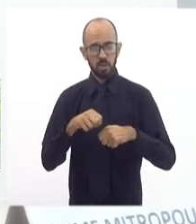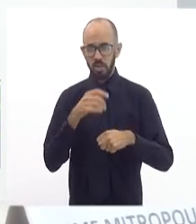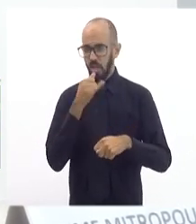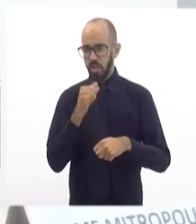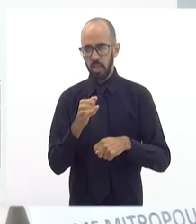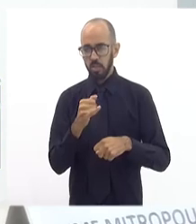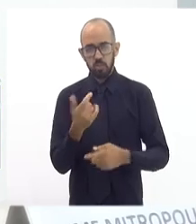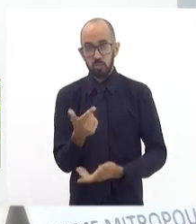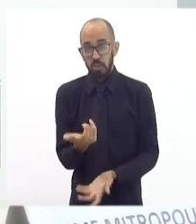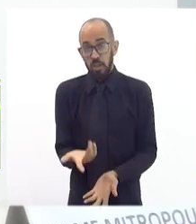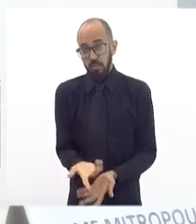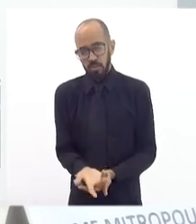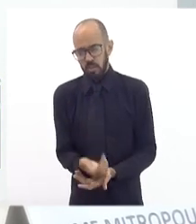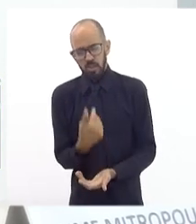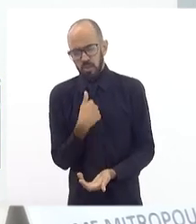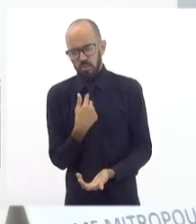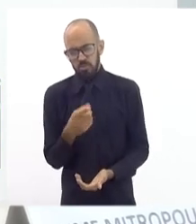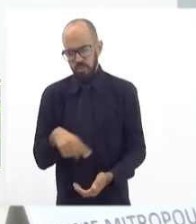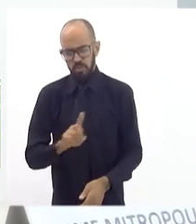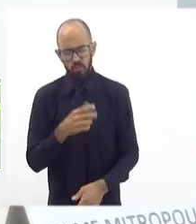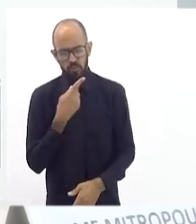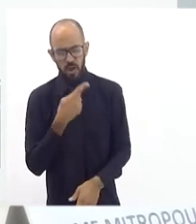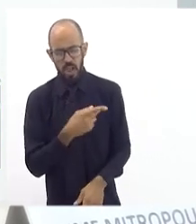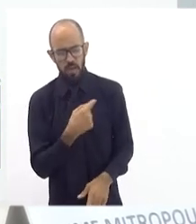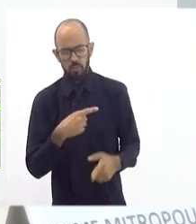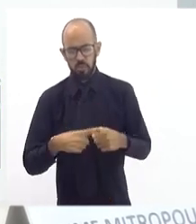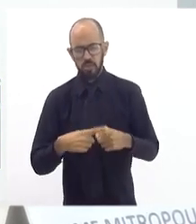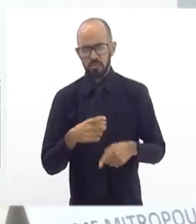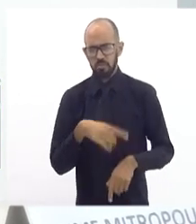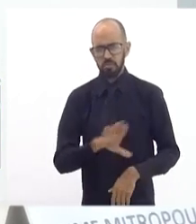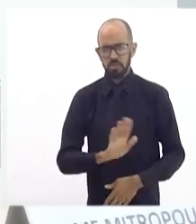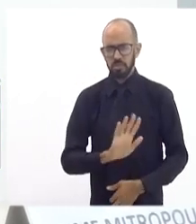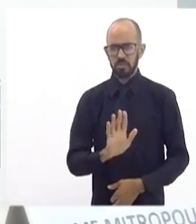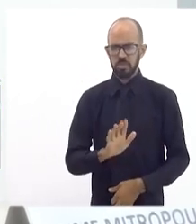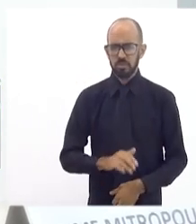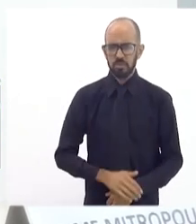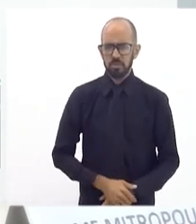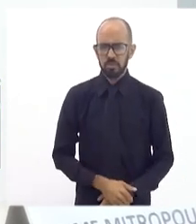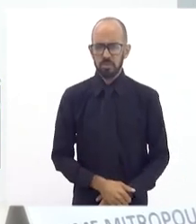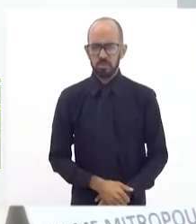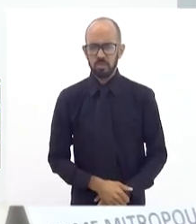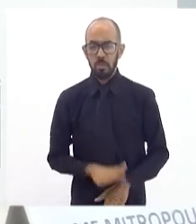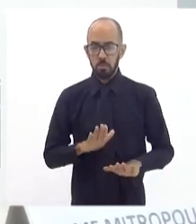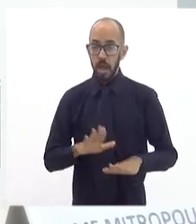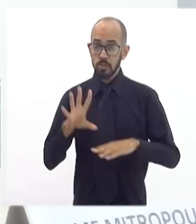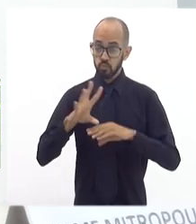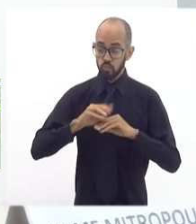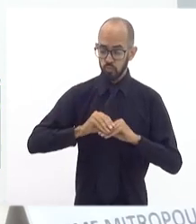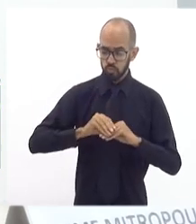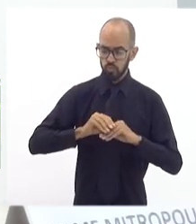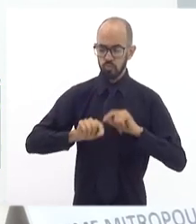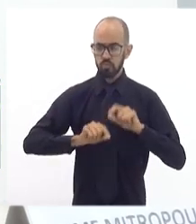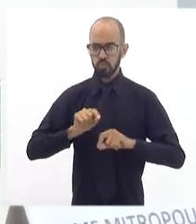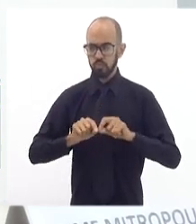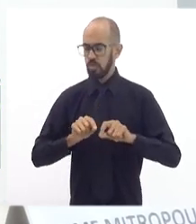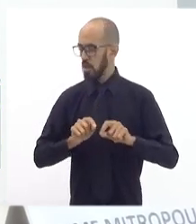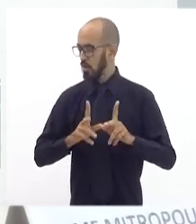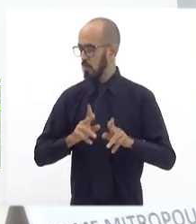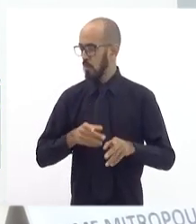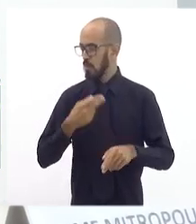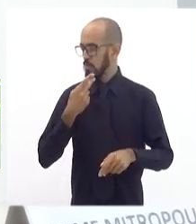entramos nesse mérito ainda porque não achamos necessário em resumo quero dizer o seguinte da forma como foi